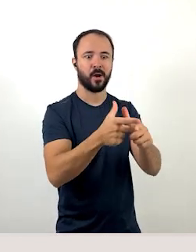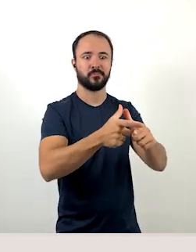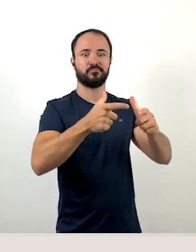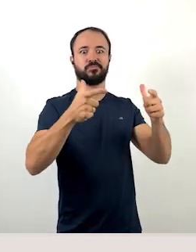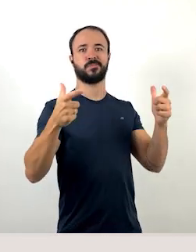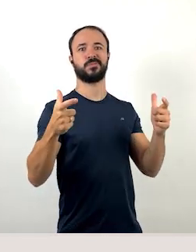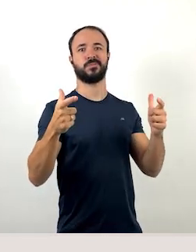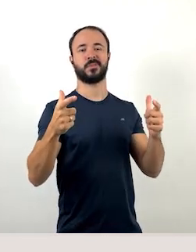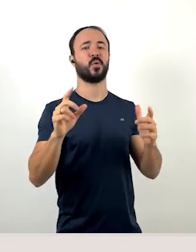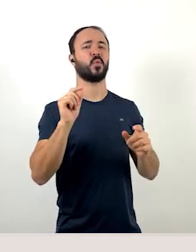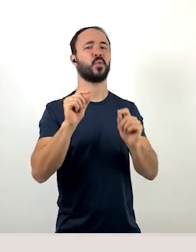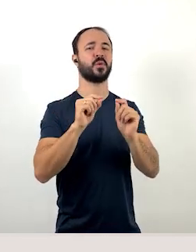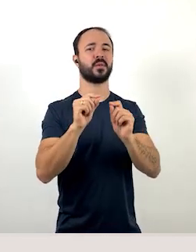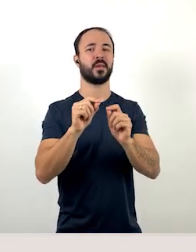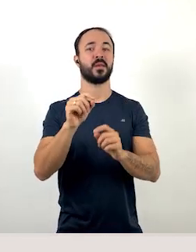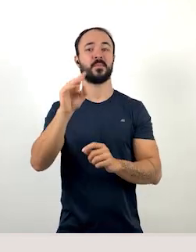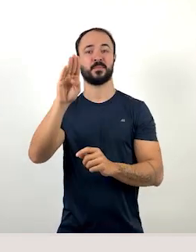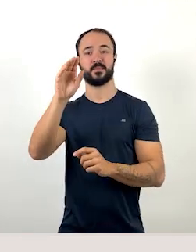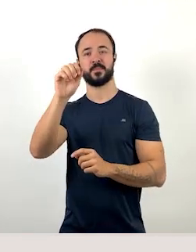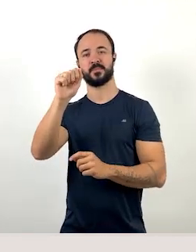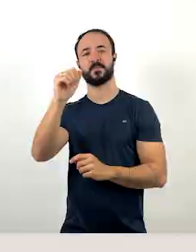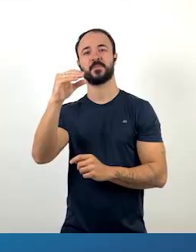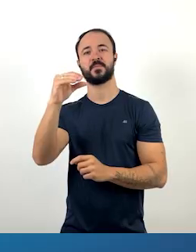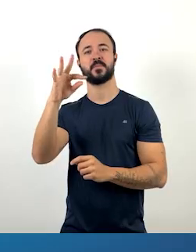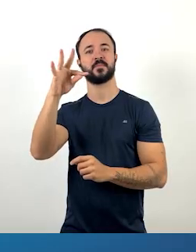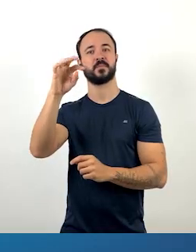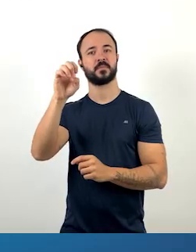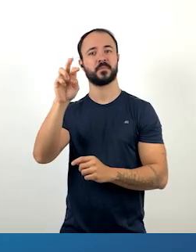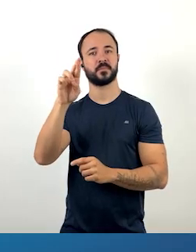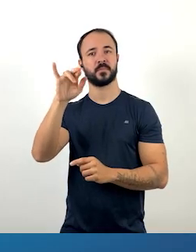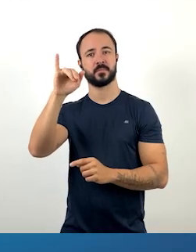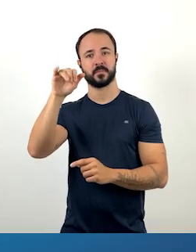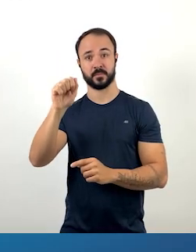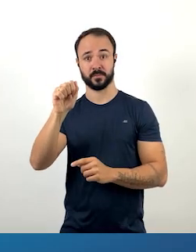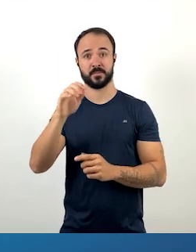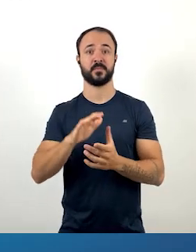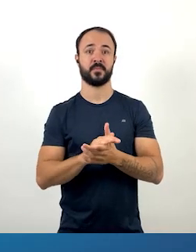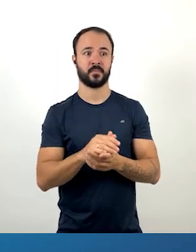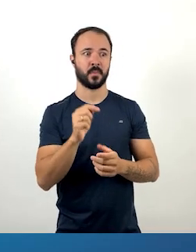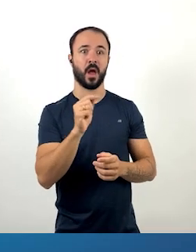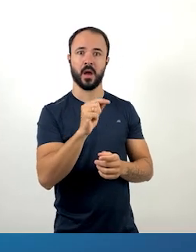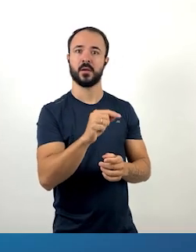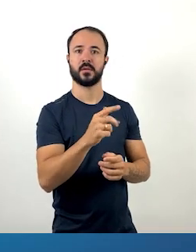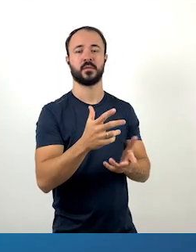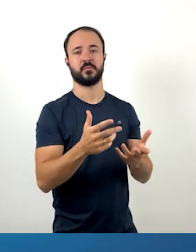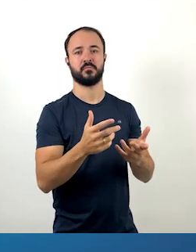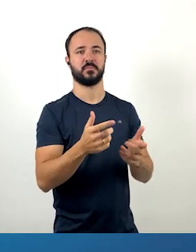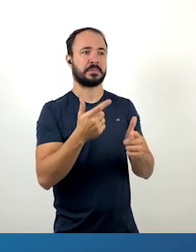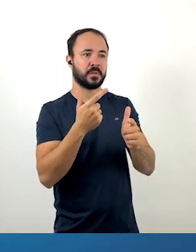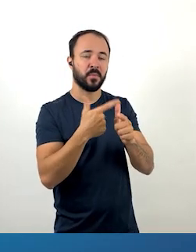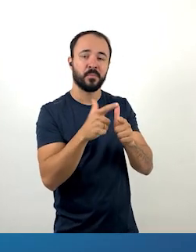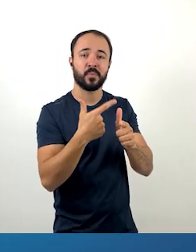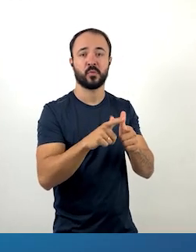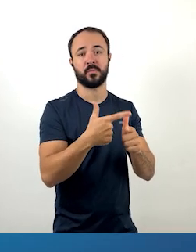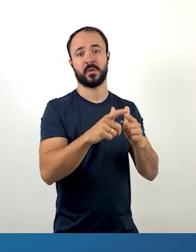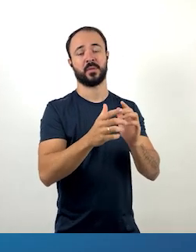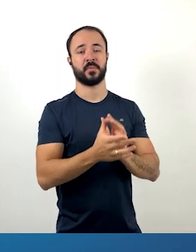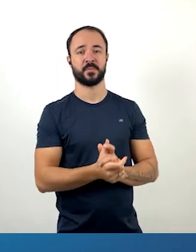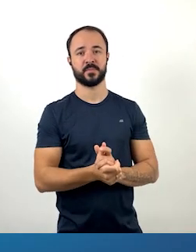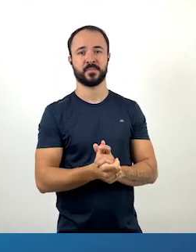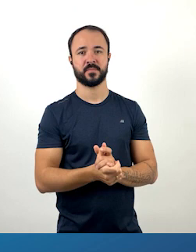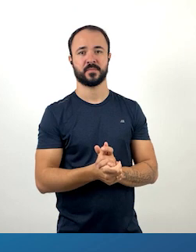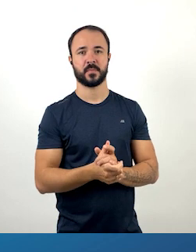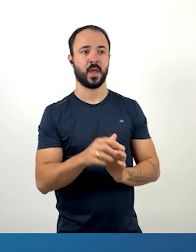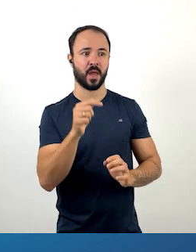que vivem ali naquela região. Consequentemente, você tem o aumento do consumo de oxigênio por esses indivíduos.